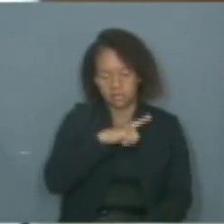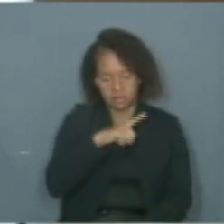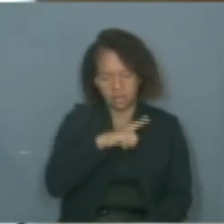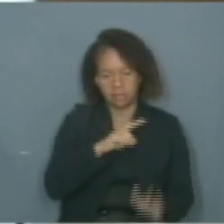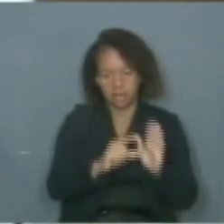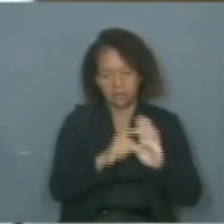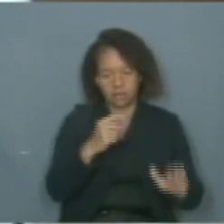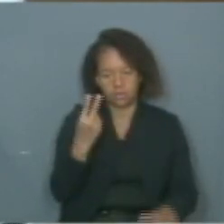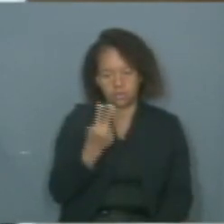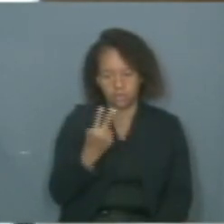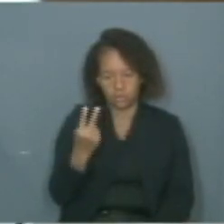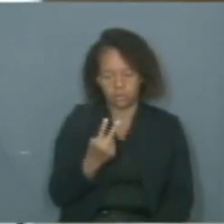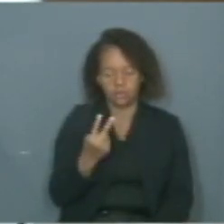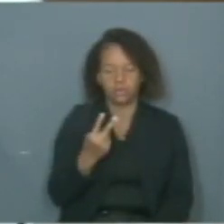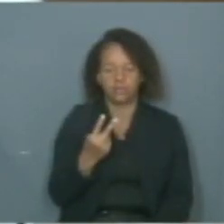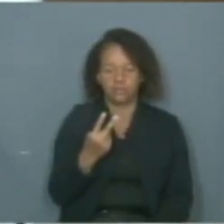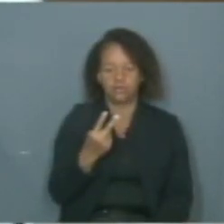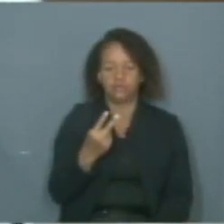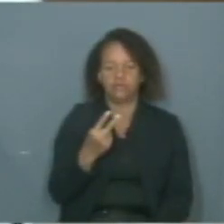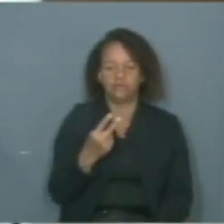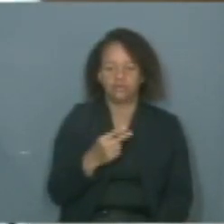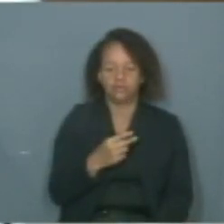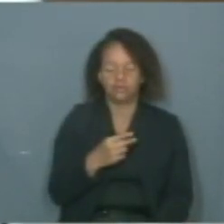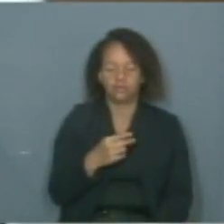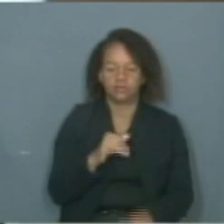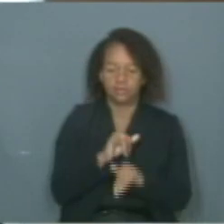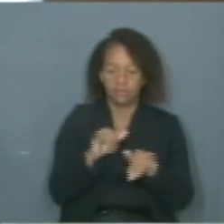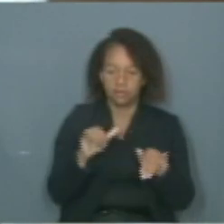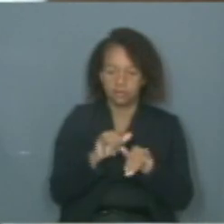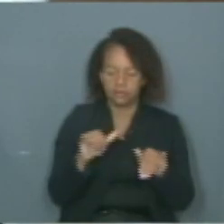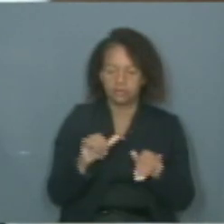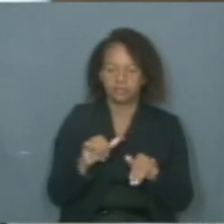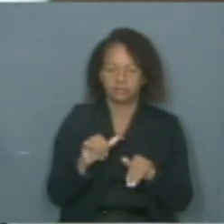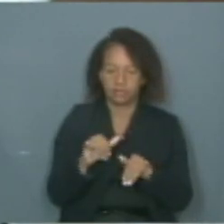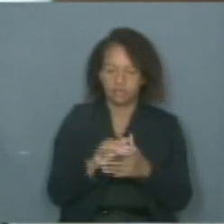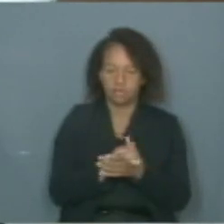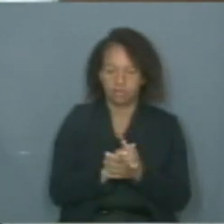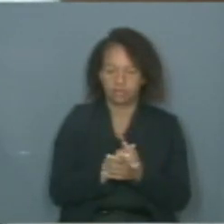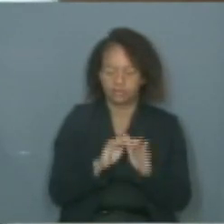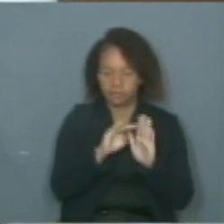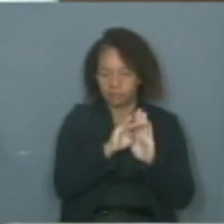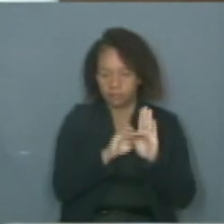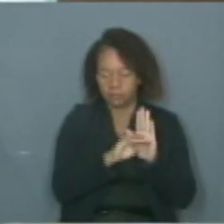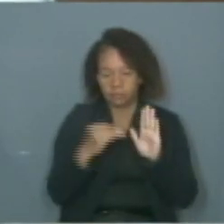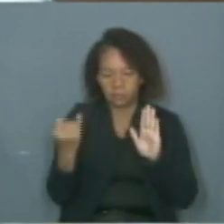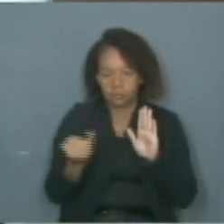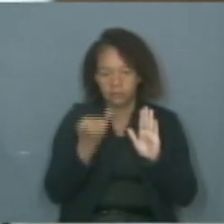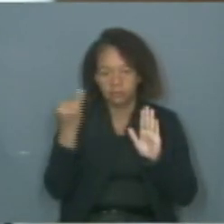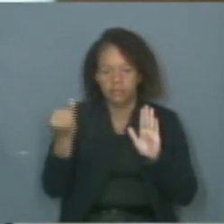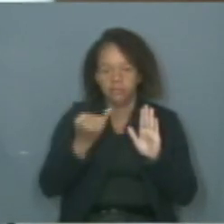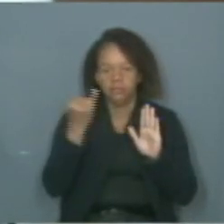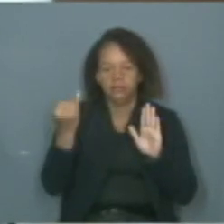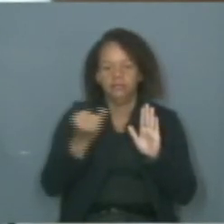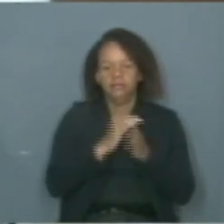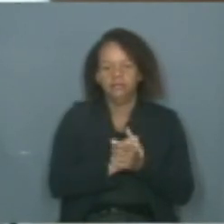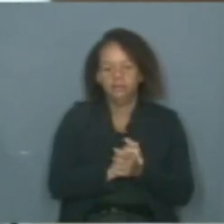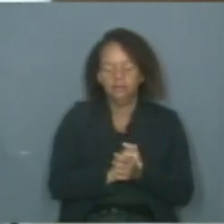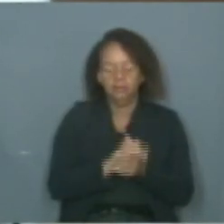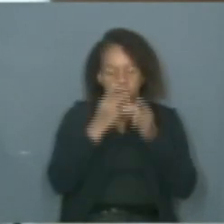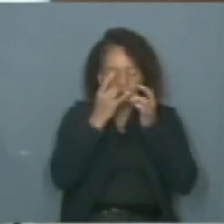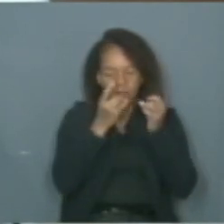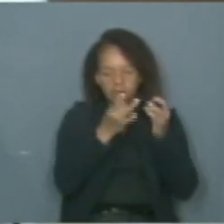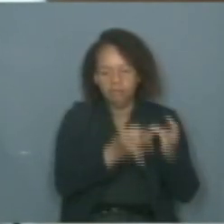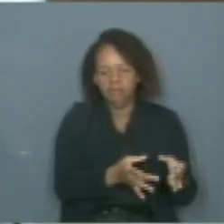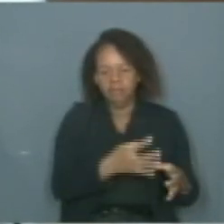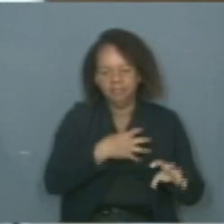no artigo 2º a campanha que trata dessa pauta importante, que é o